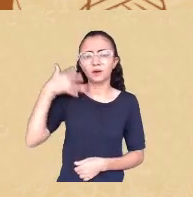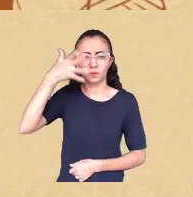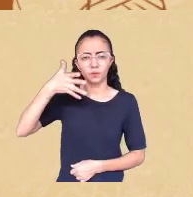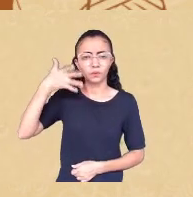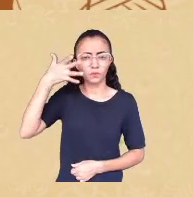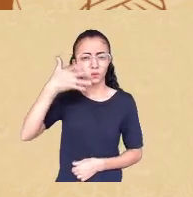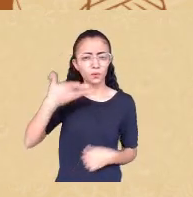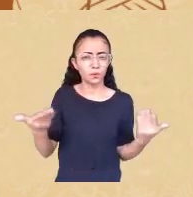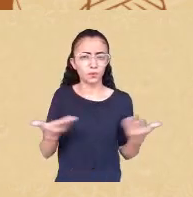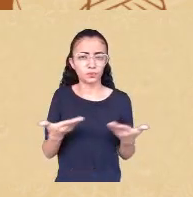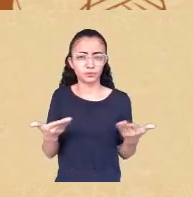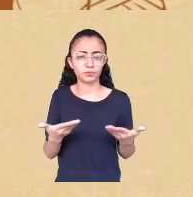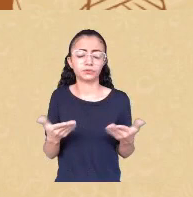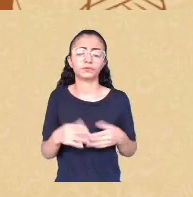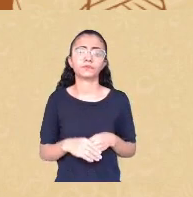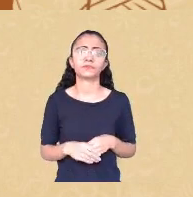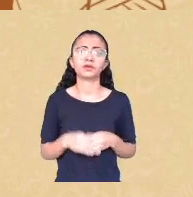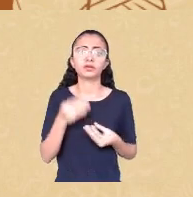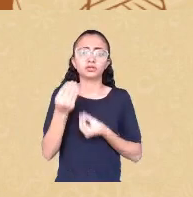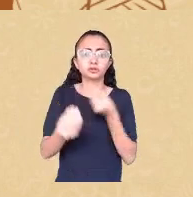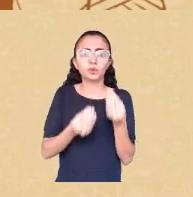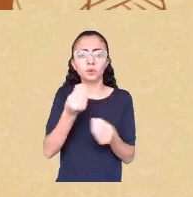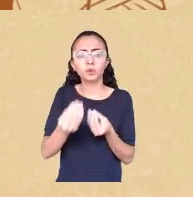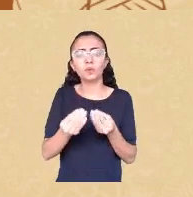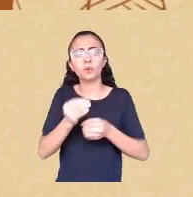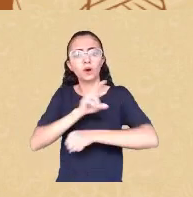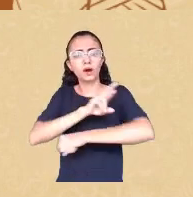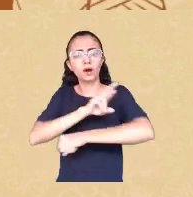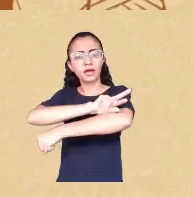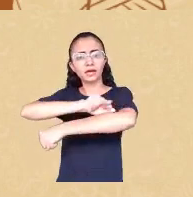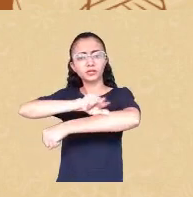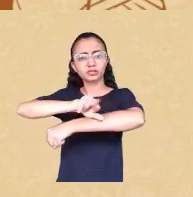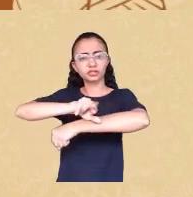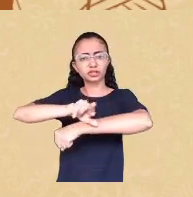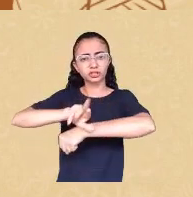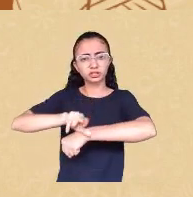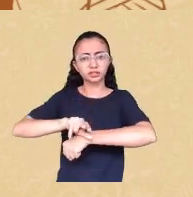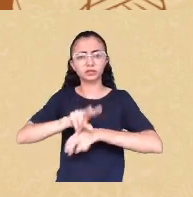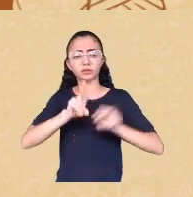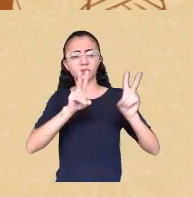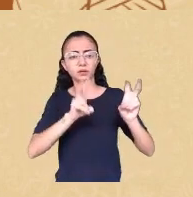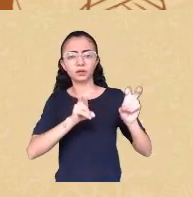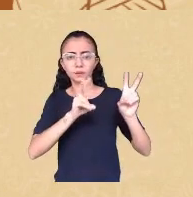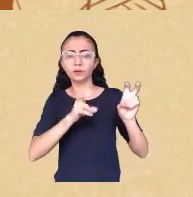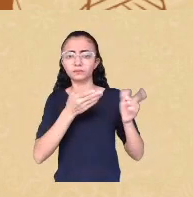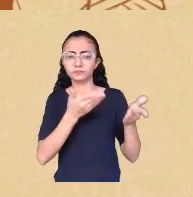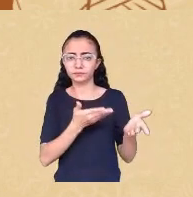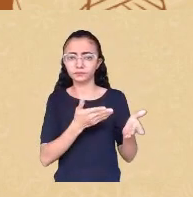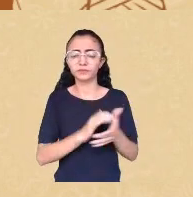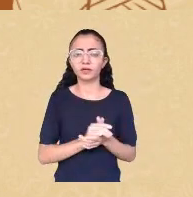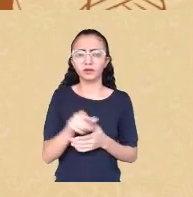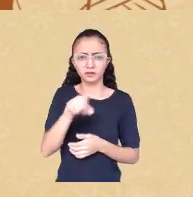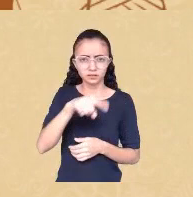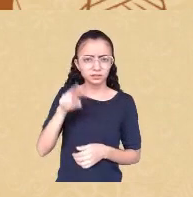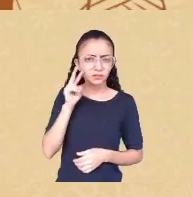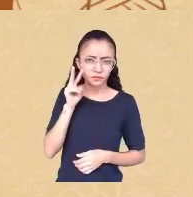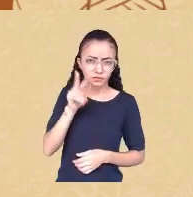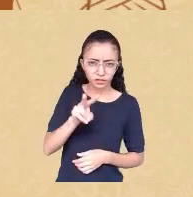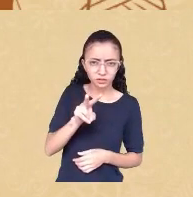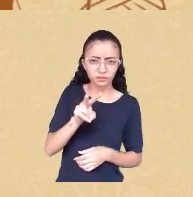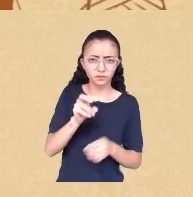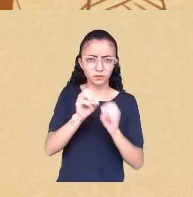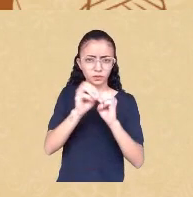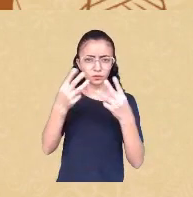a questão étnica mesmo, né? E eu não sei, vocês estão vendo o slide, né? Que está escrito Saúde do Povo Negro.